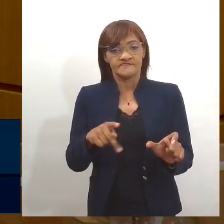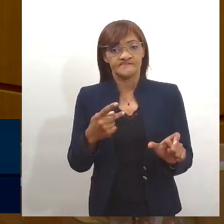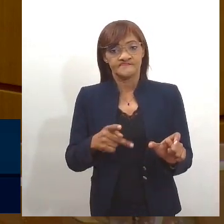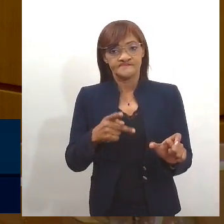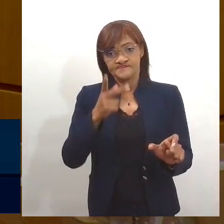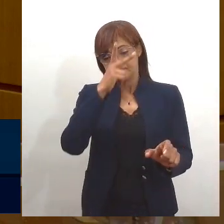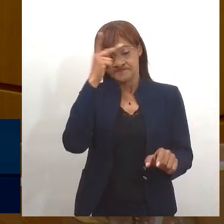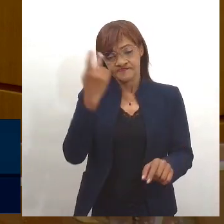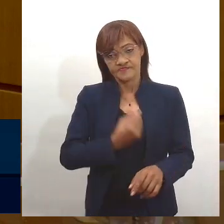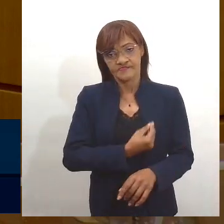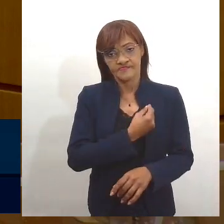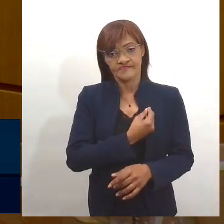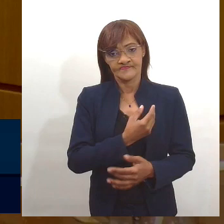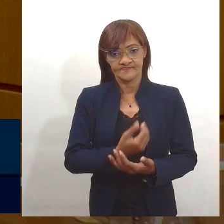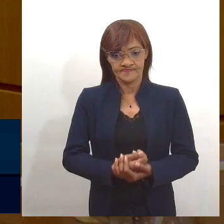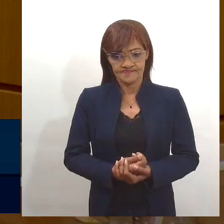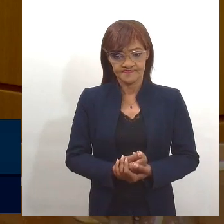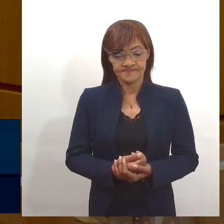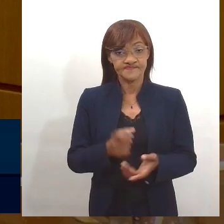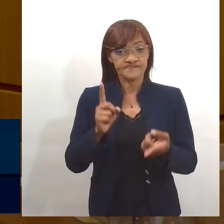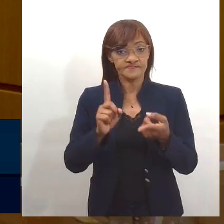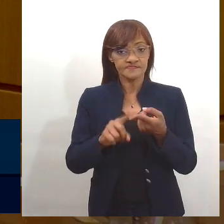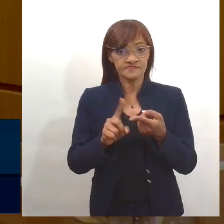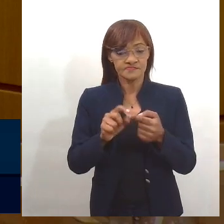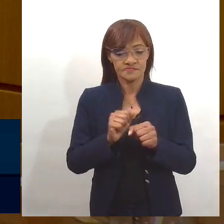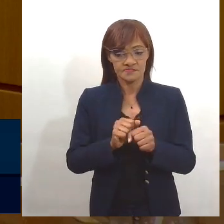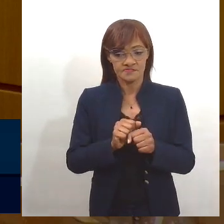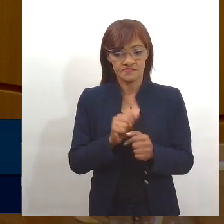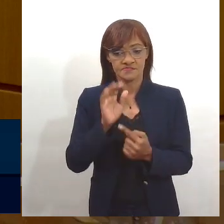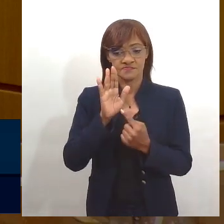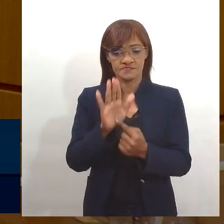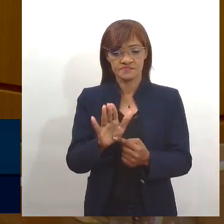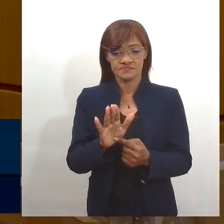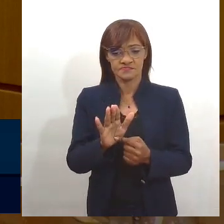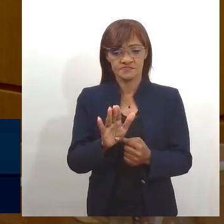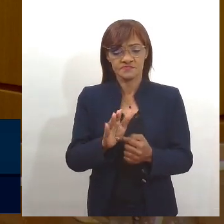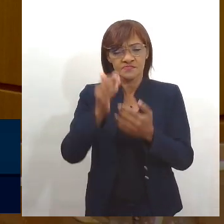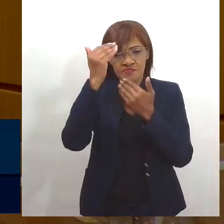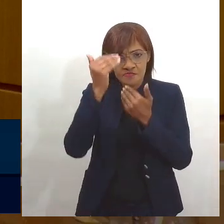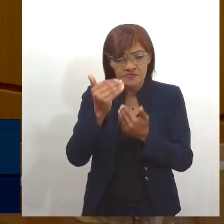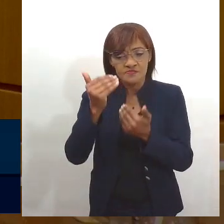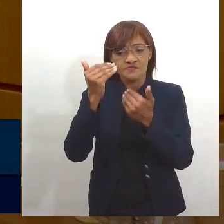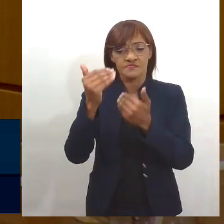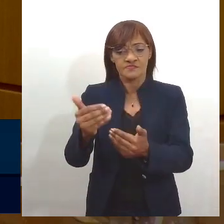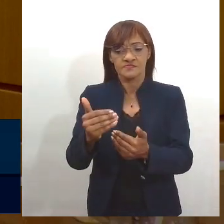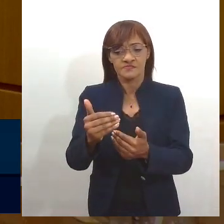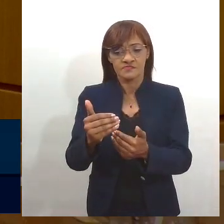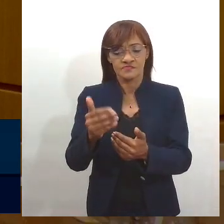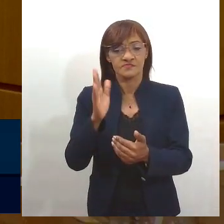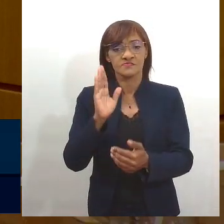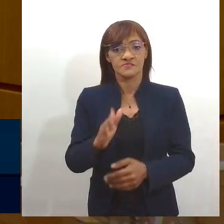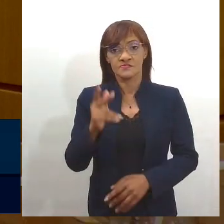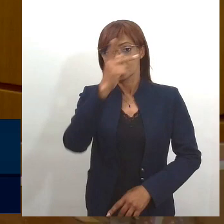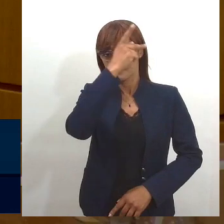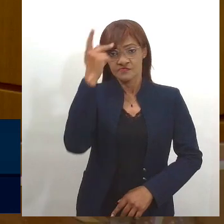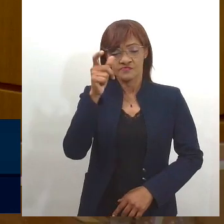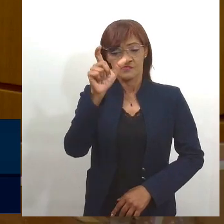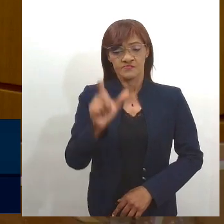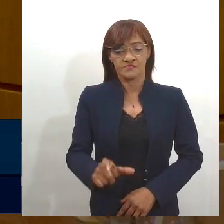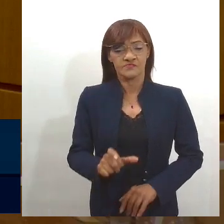Trata-se de uma manifestação profunda de gratidão e apreço por alguém que possui relevantes serviços prestados ao